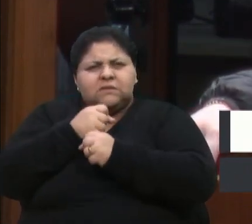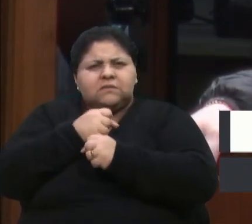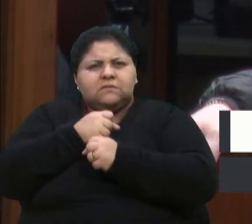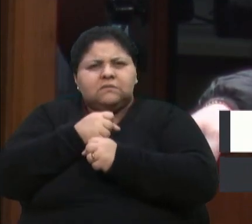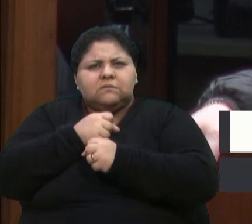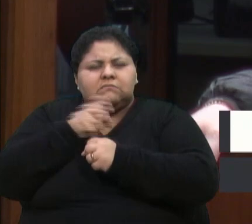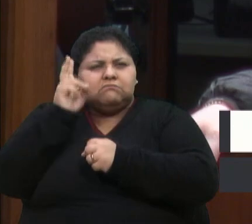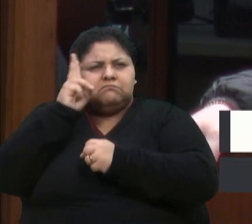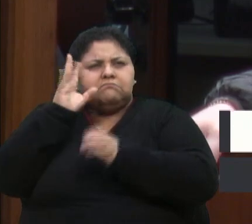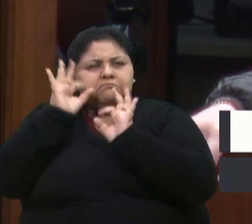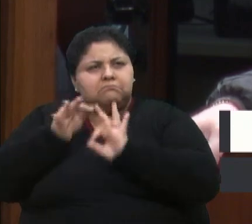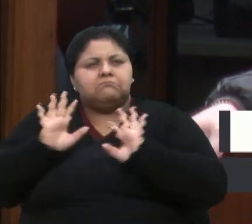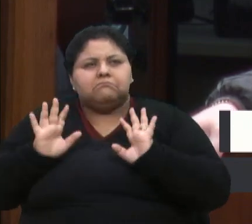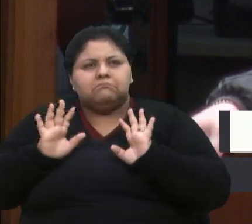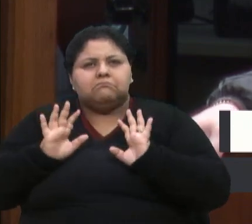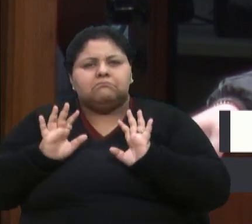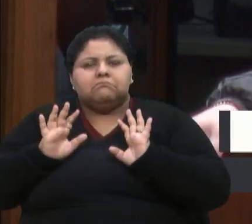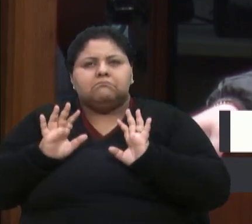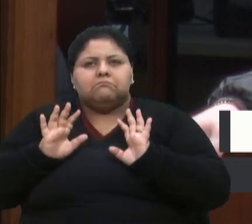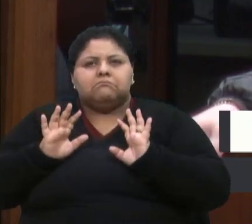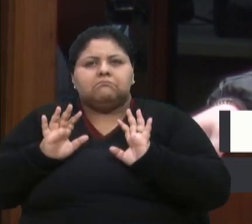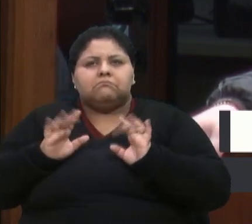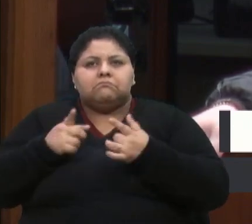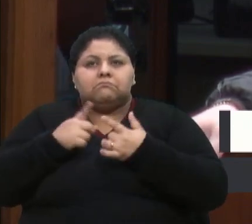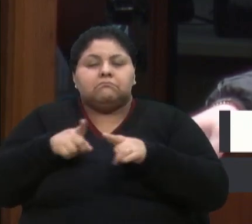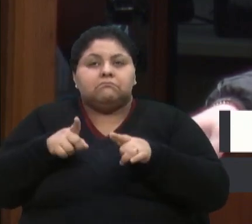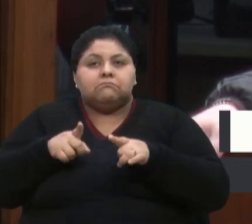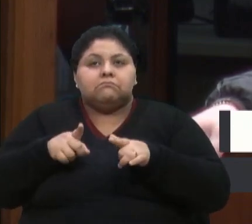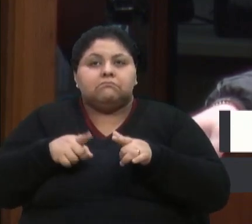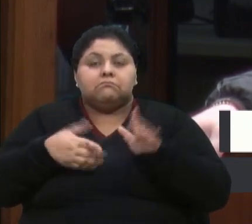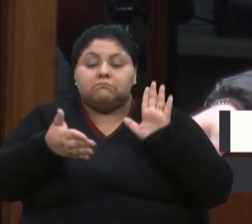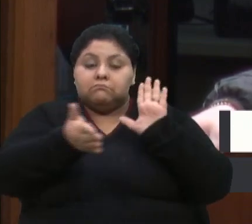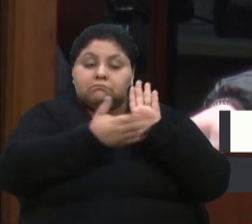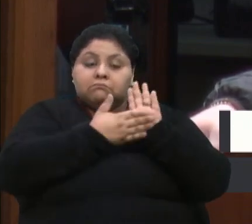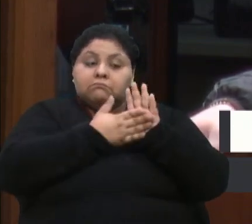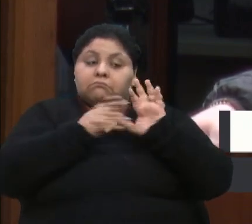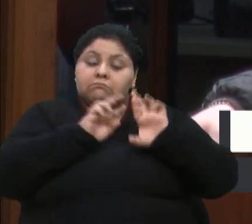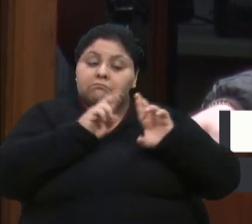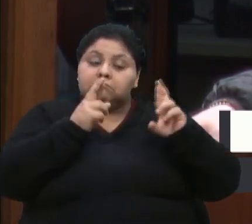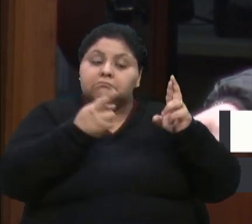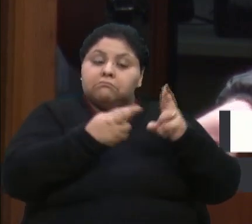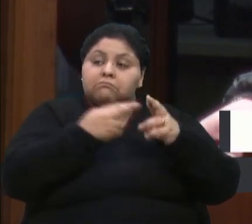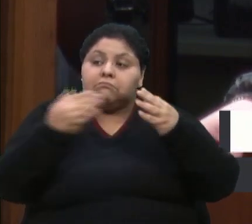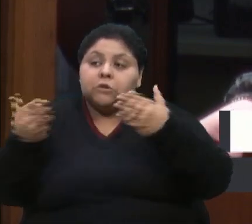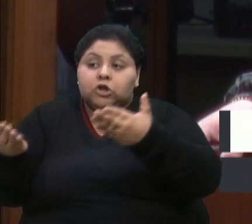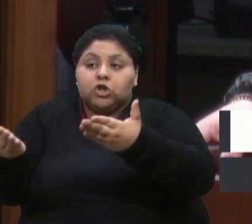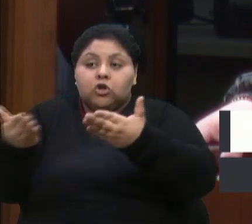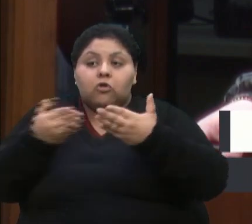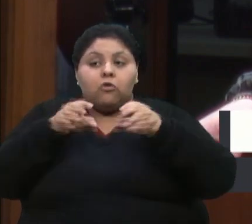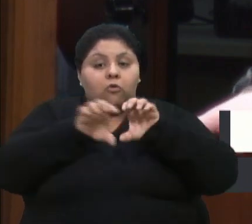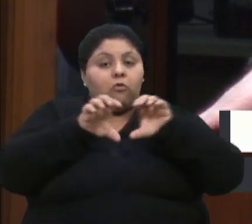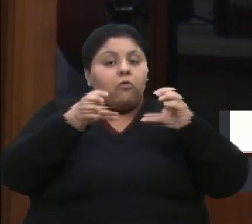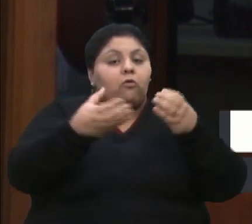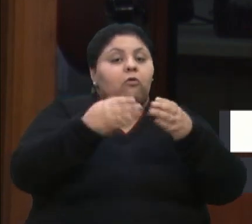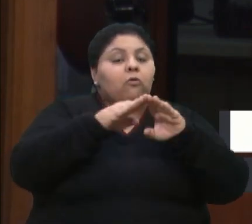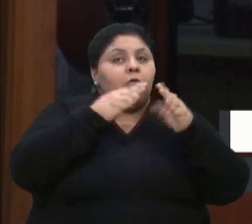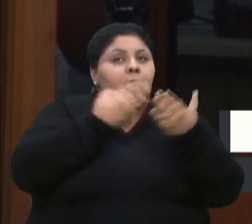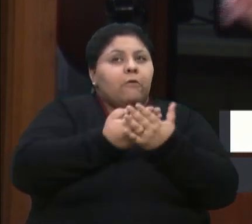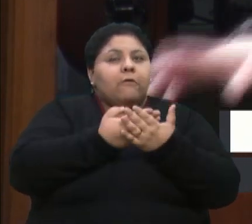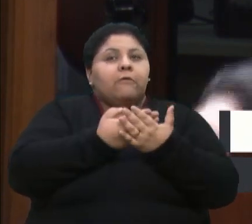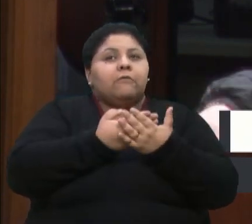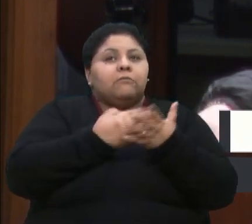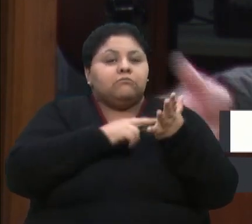ano. Mas a gente propôs essa reunião, convidamos a comunidade escolar a se fazer presente,